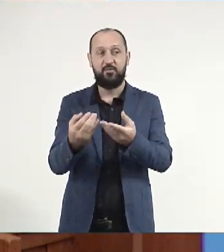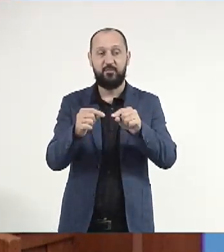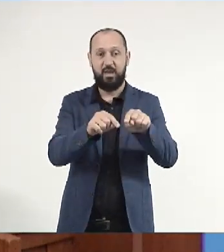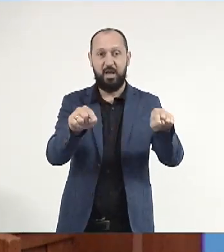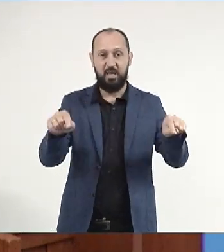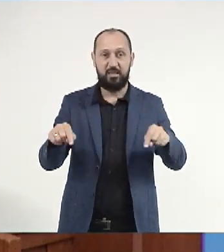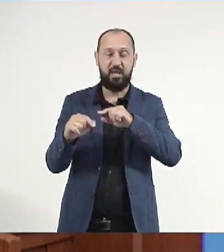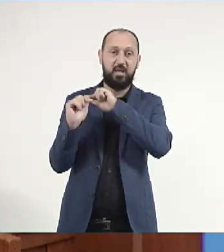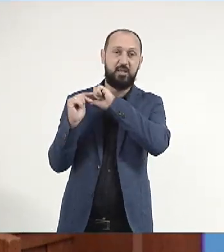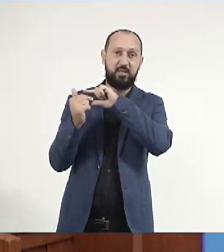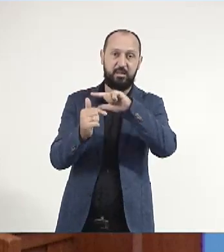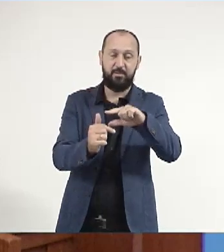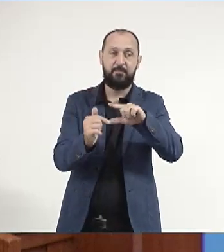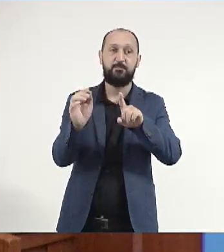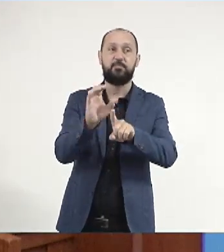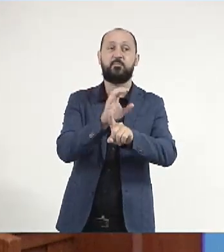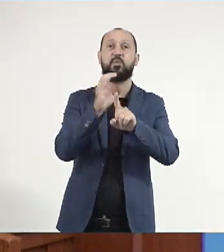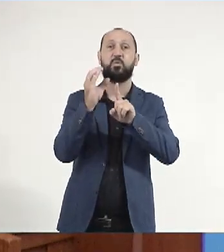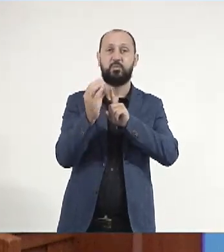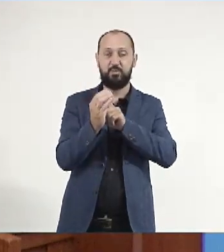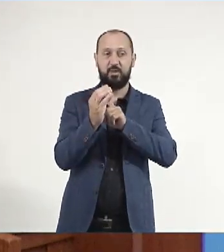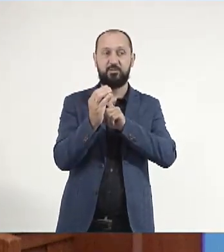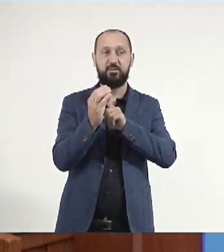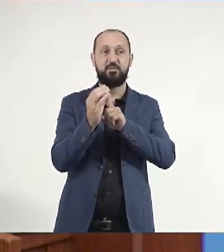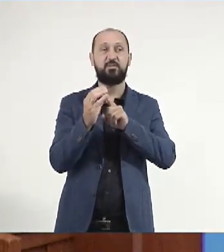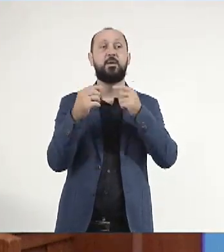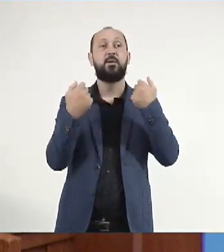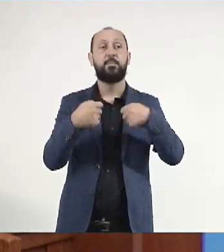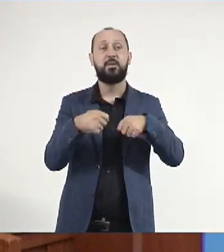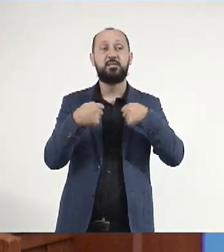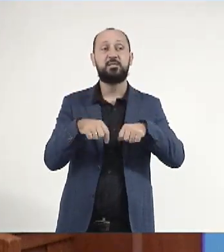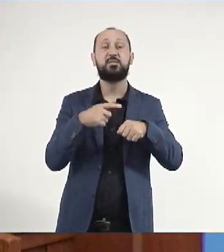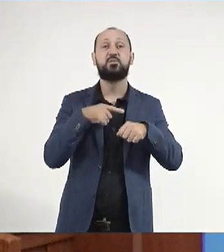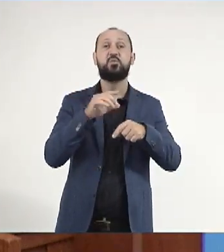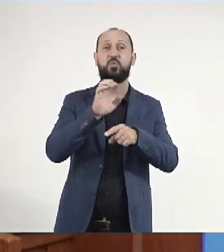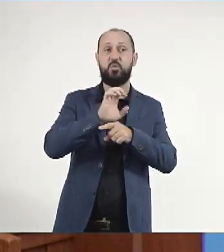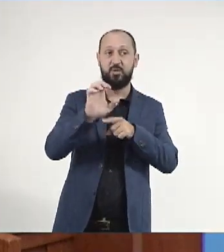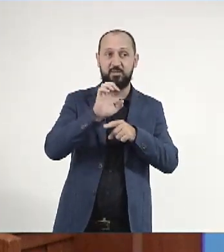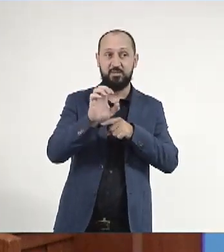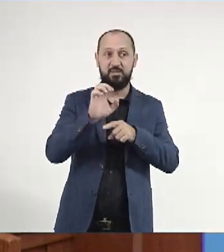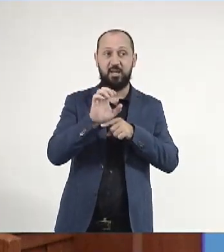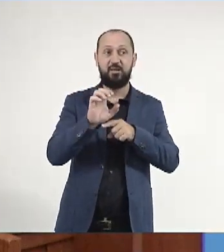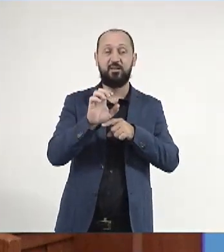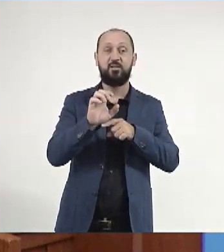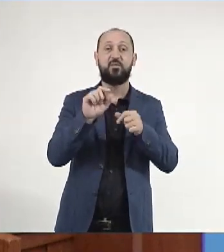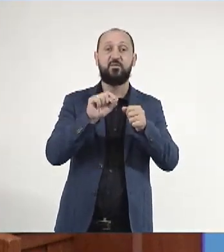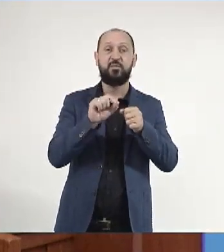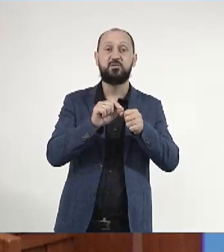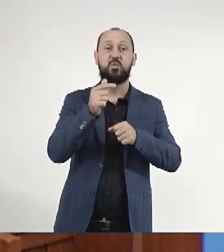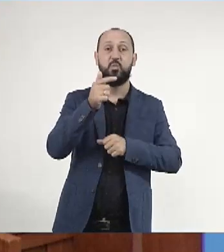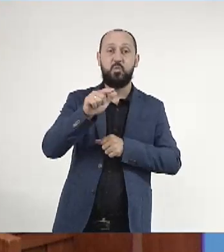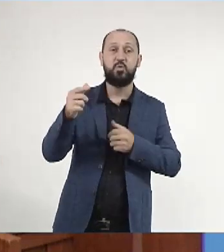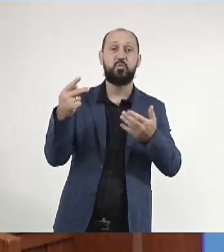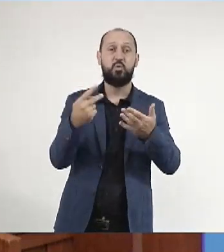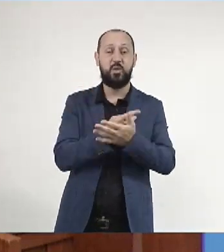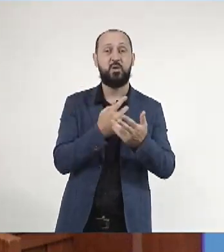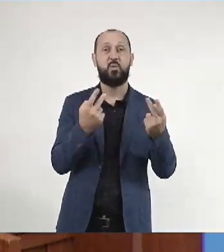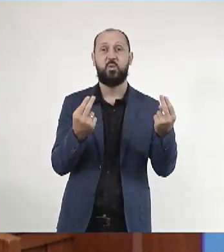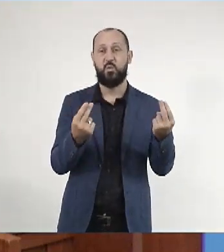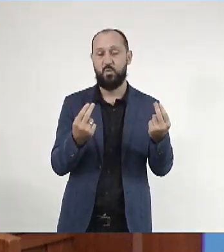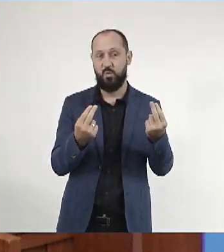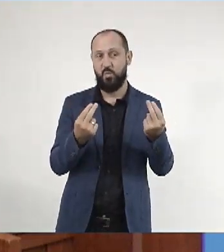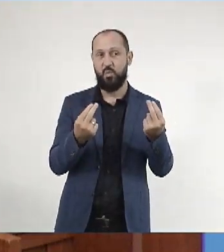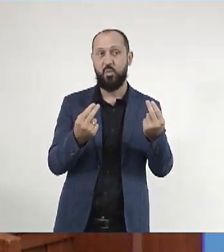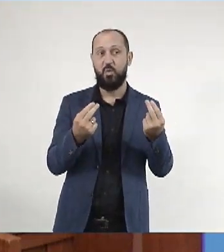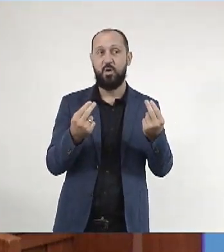terras tradicionais para as comunidades indígenas, é preciso que o Estado não cometa uma outra injustiça